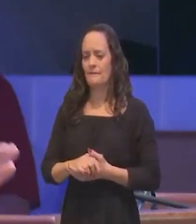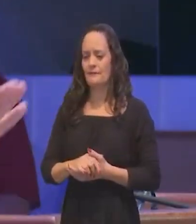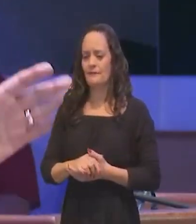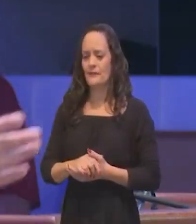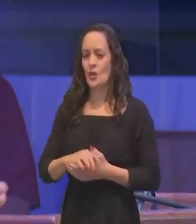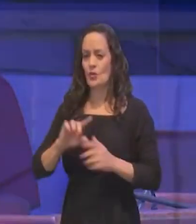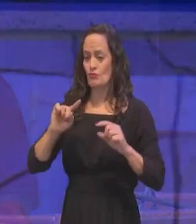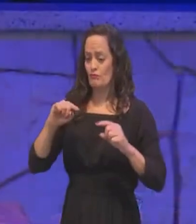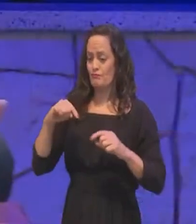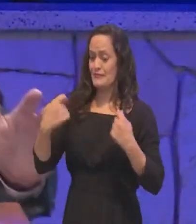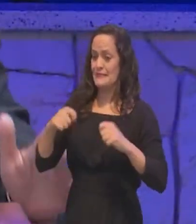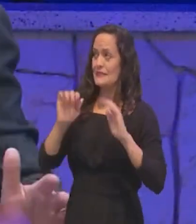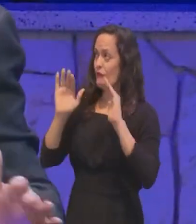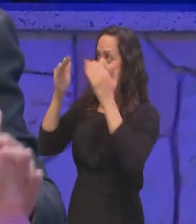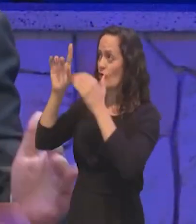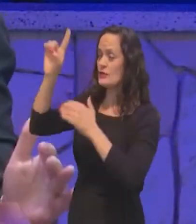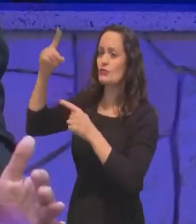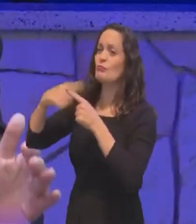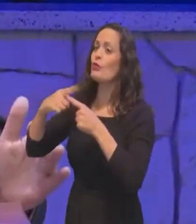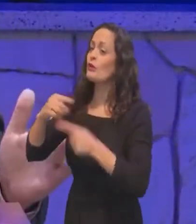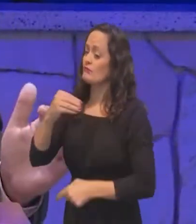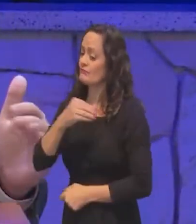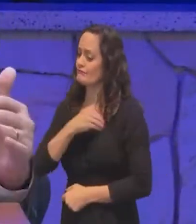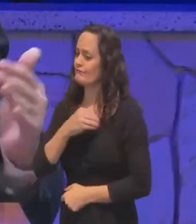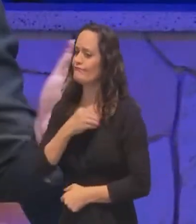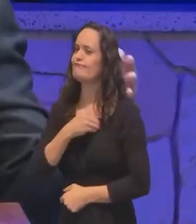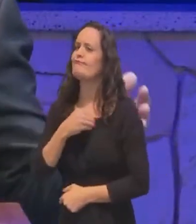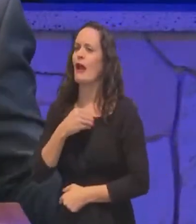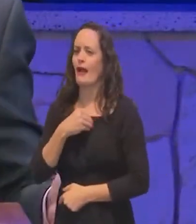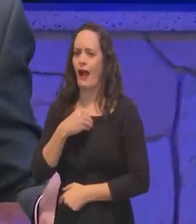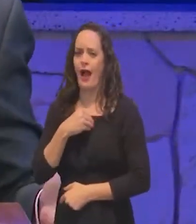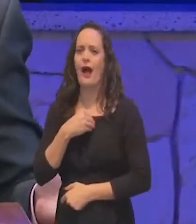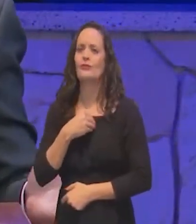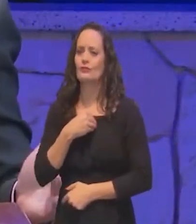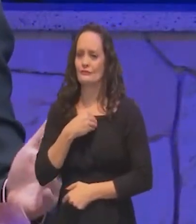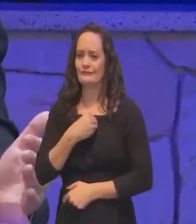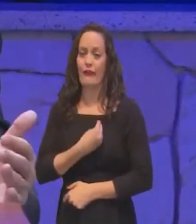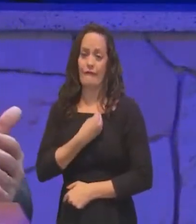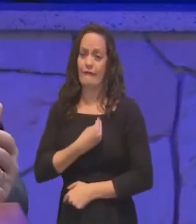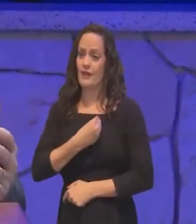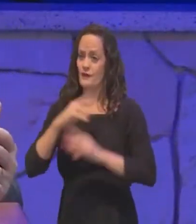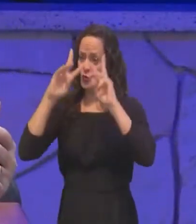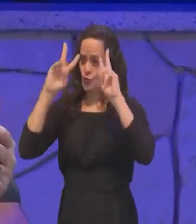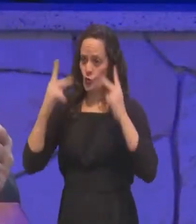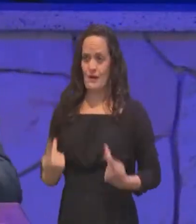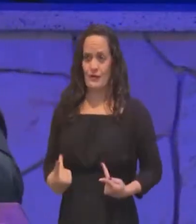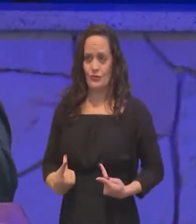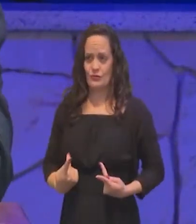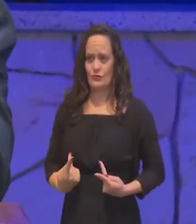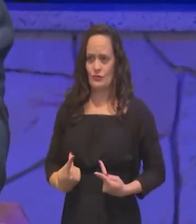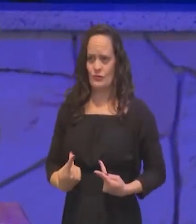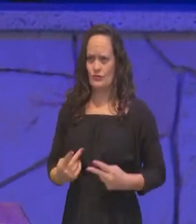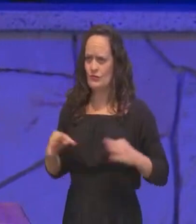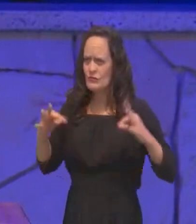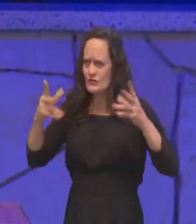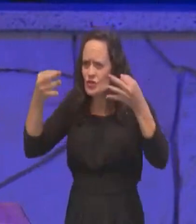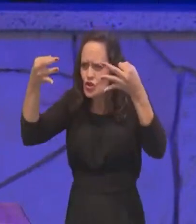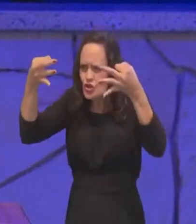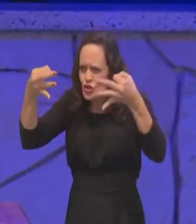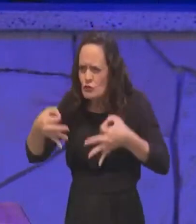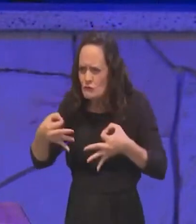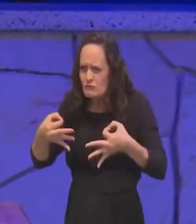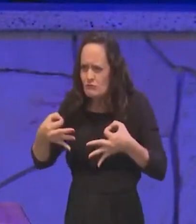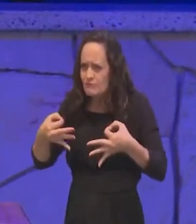maldade, a perversidade, o pecado, ele habita no ser humano porque não há um justo sequer. Todos nós sabemos que nós